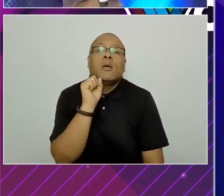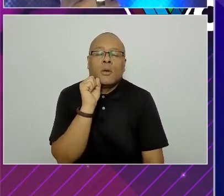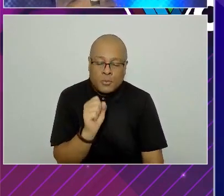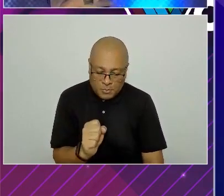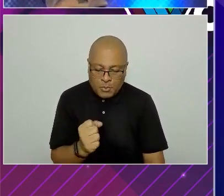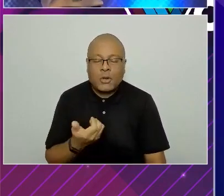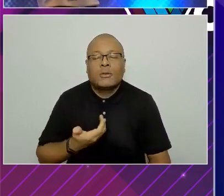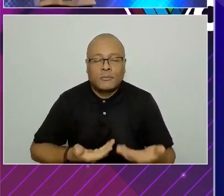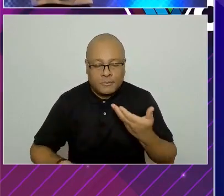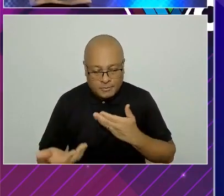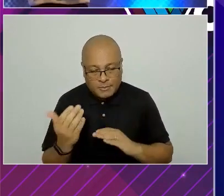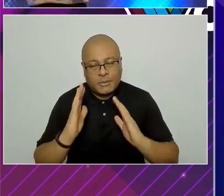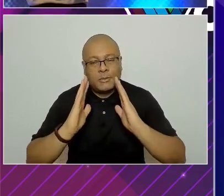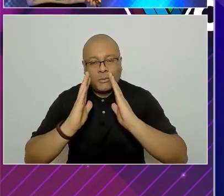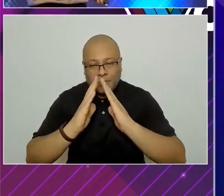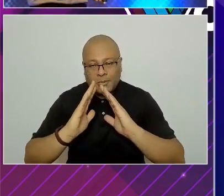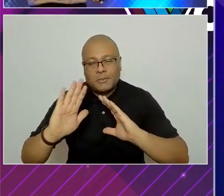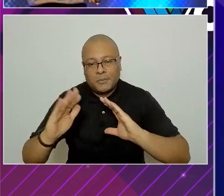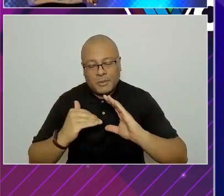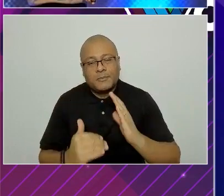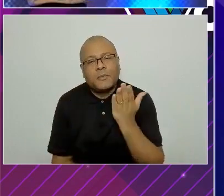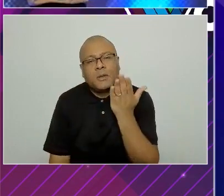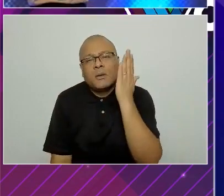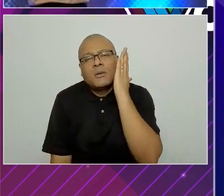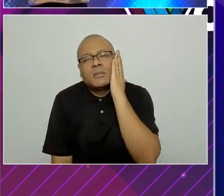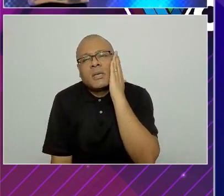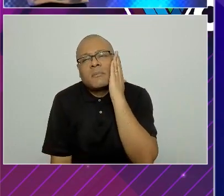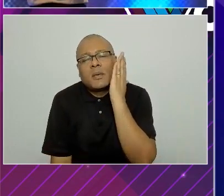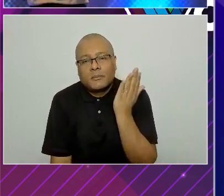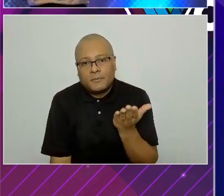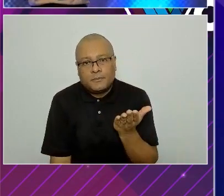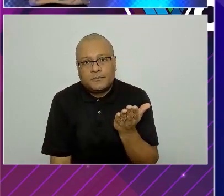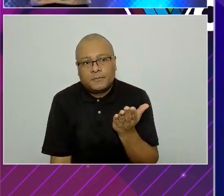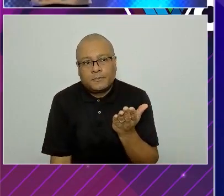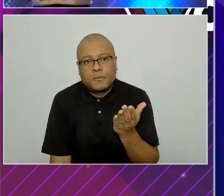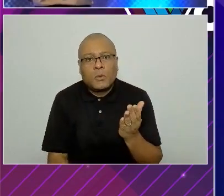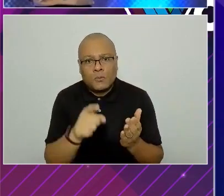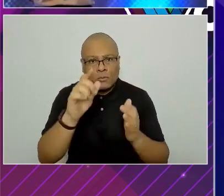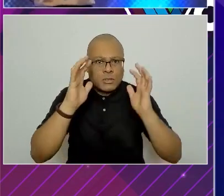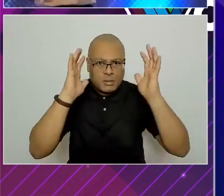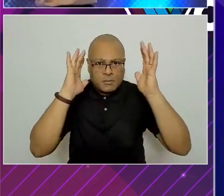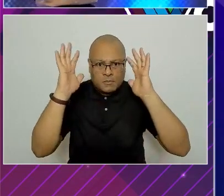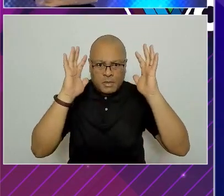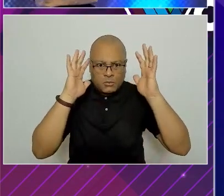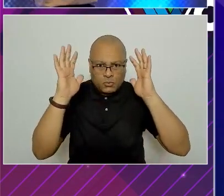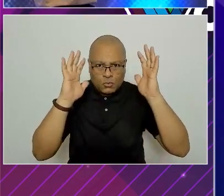interagir também da sua casa. Mas eu quero saber quem aqui pensou em uma rede neural